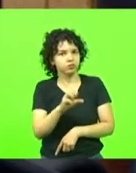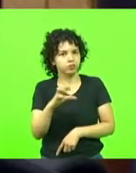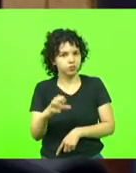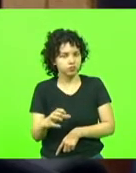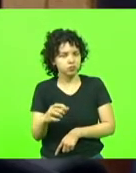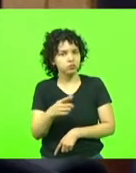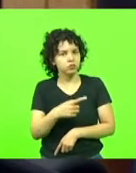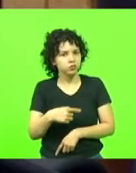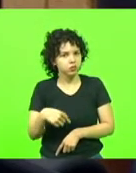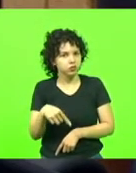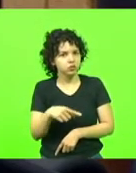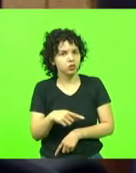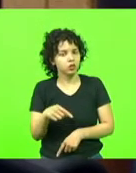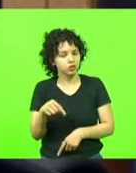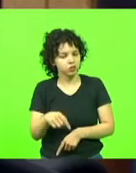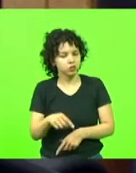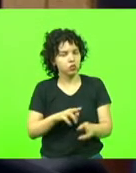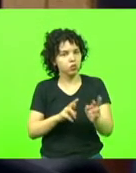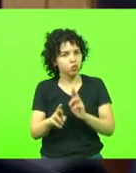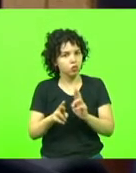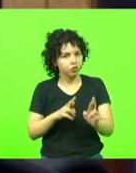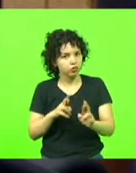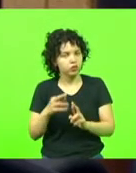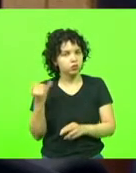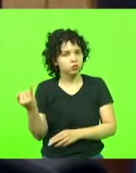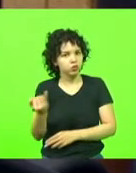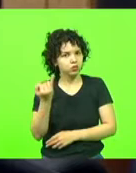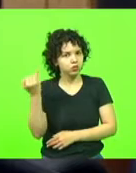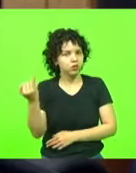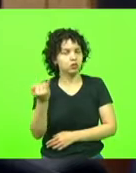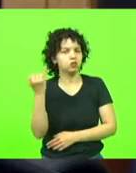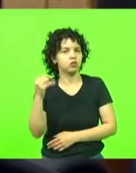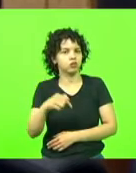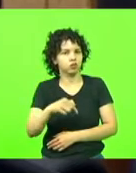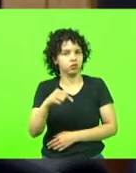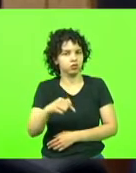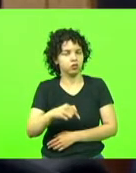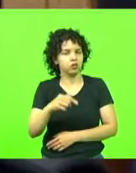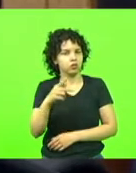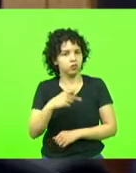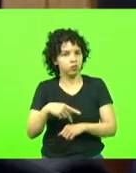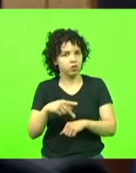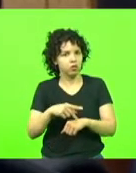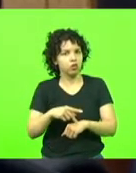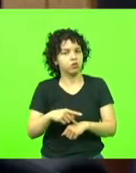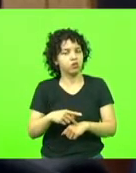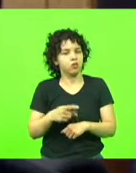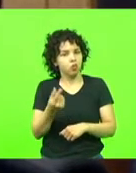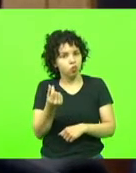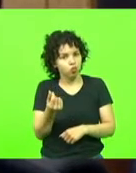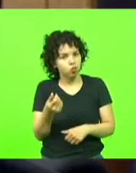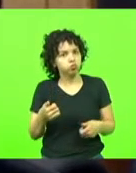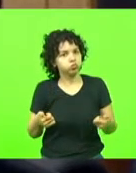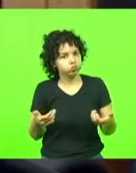essencialmente rodoviário nesse país e que, de fato, o custo para que os produtos cheguem até nossas casas, até o comércio,